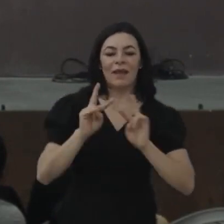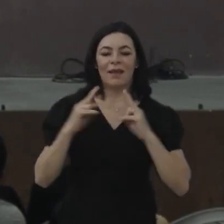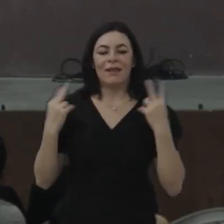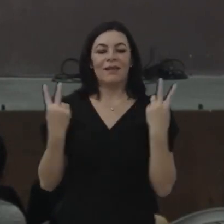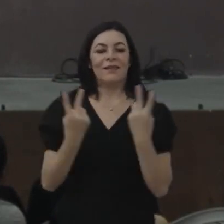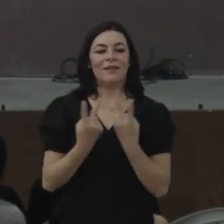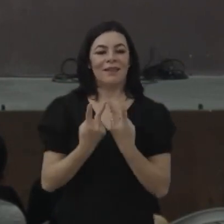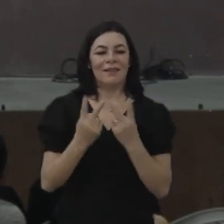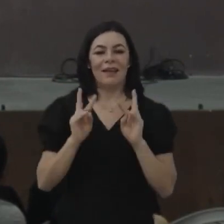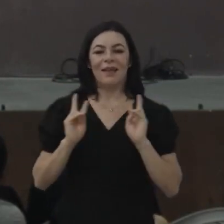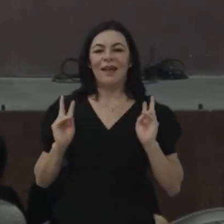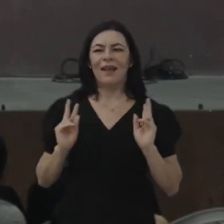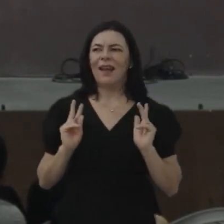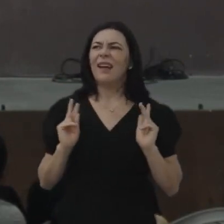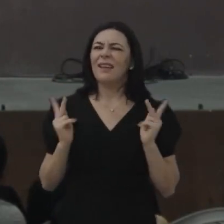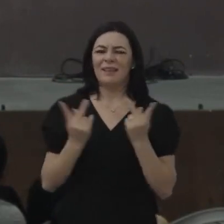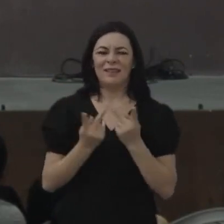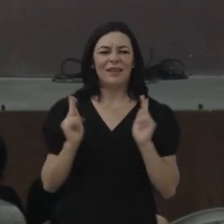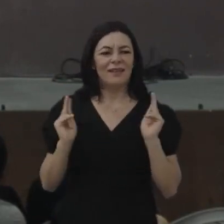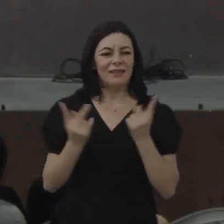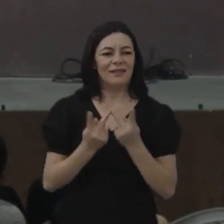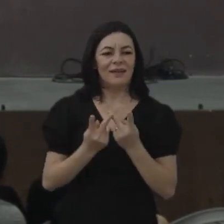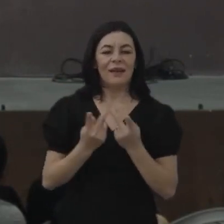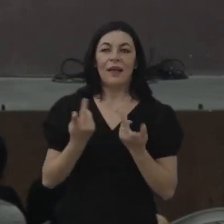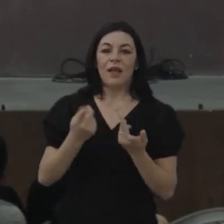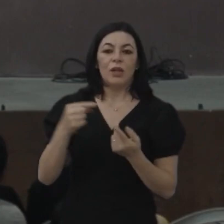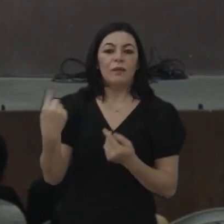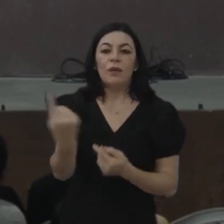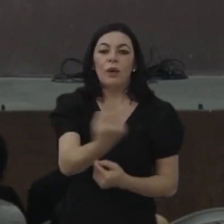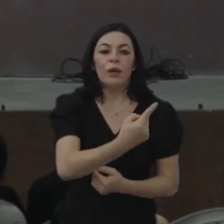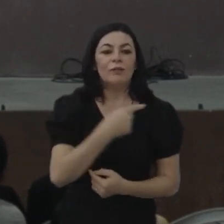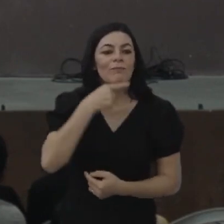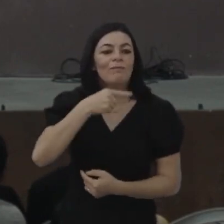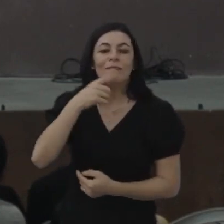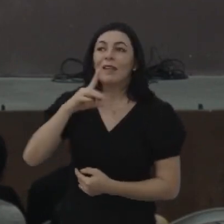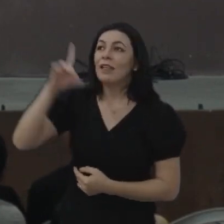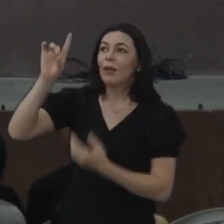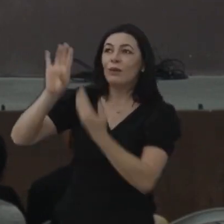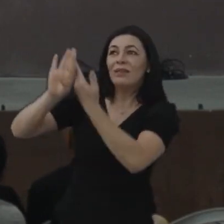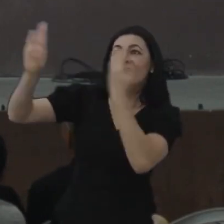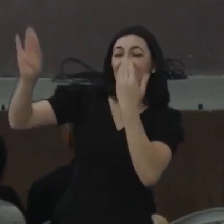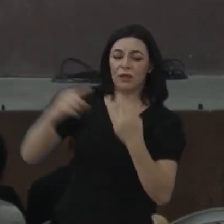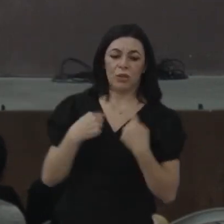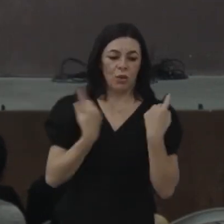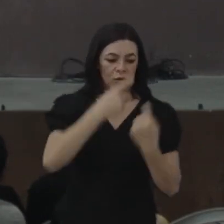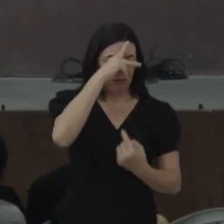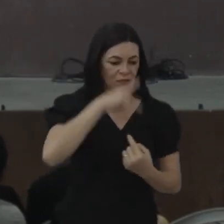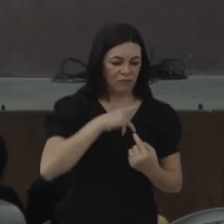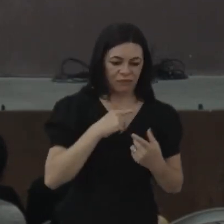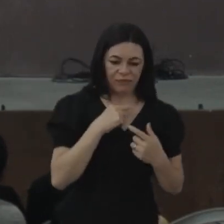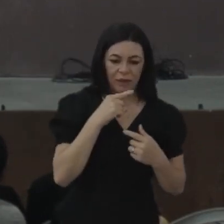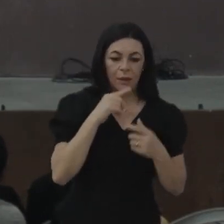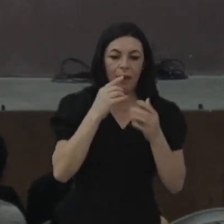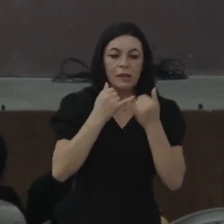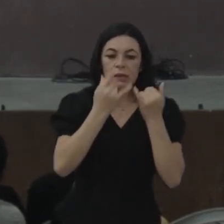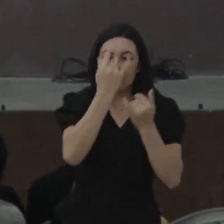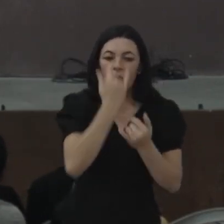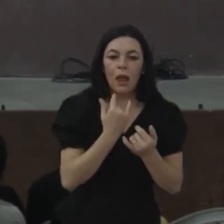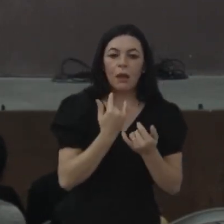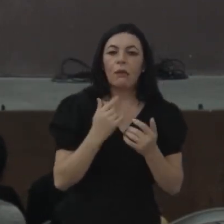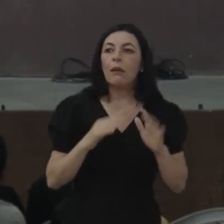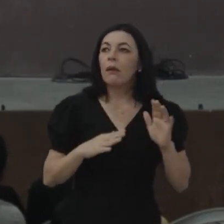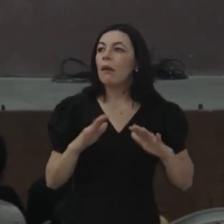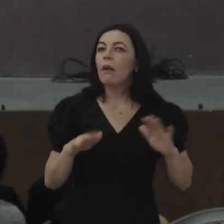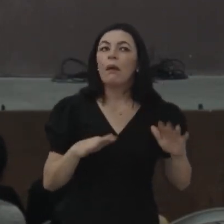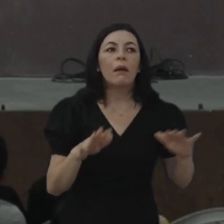santos na luz. Vocês não tinham capacidade, vocês não tinham Deus, vocês não tinham nada, vocês eram cegos em seus pecados,